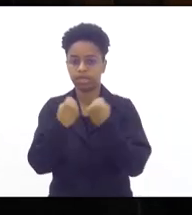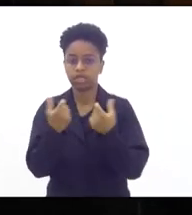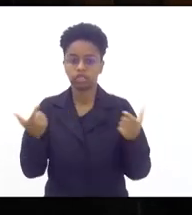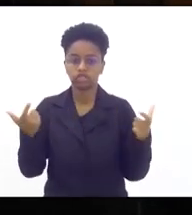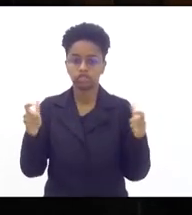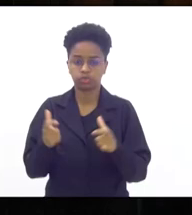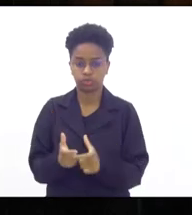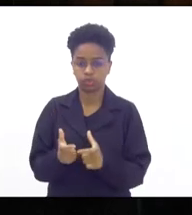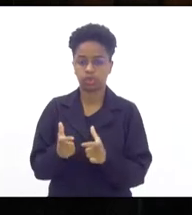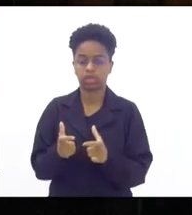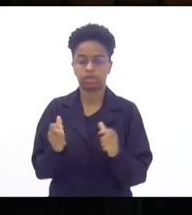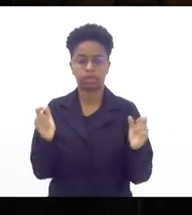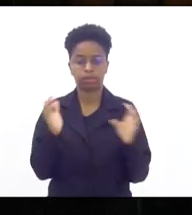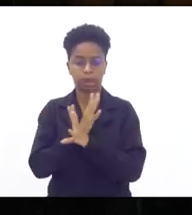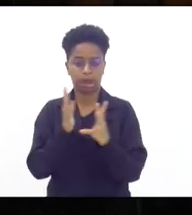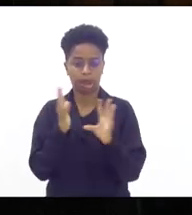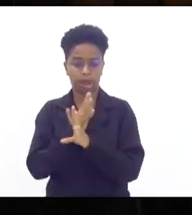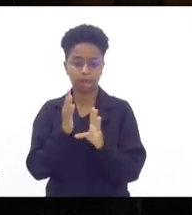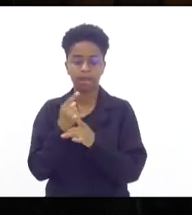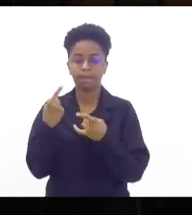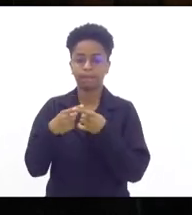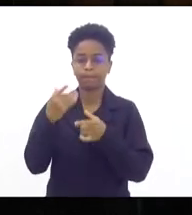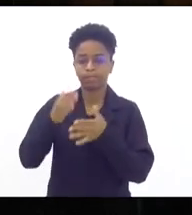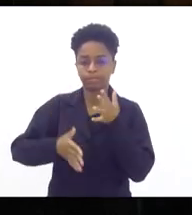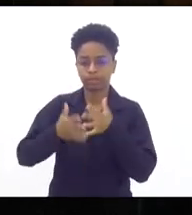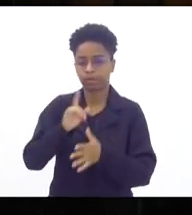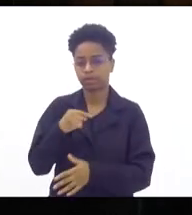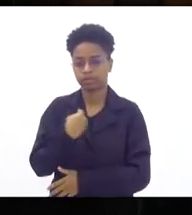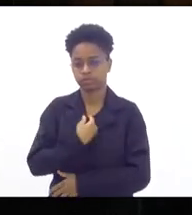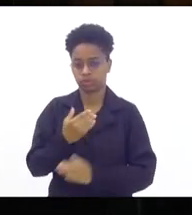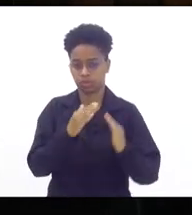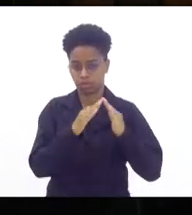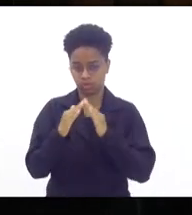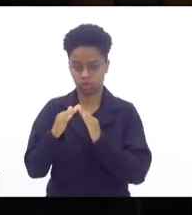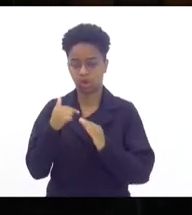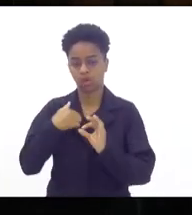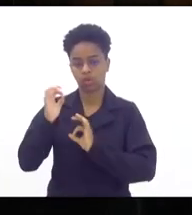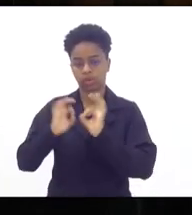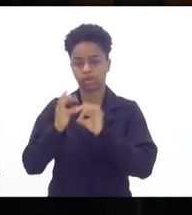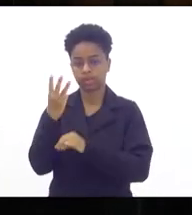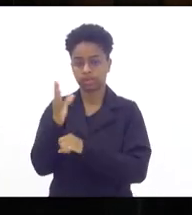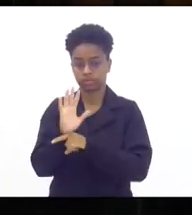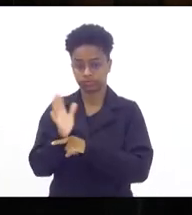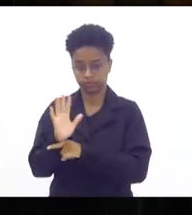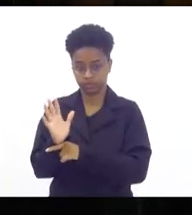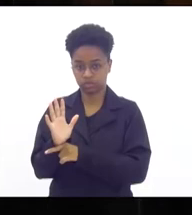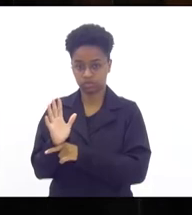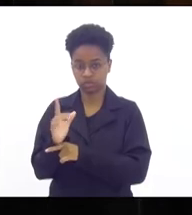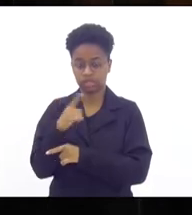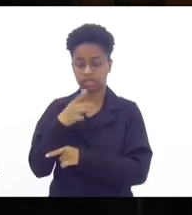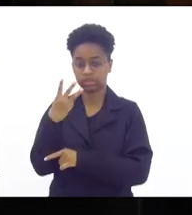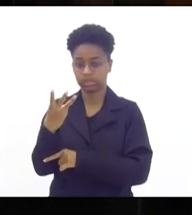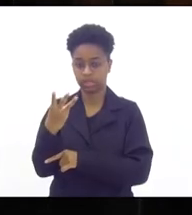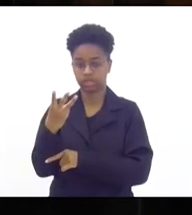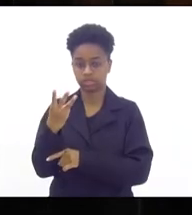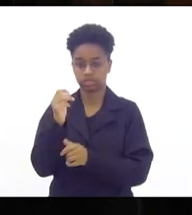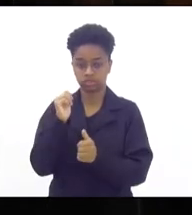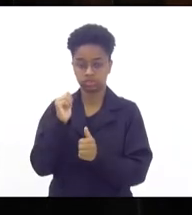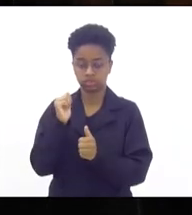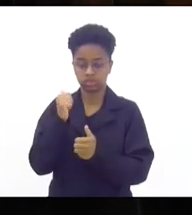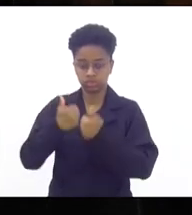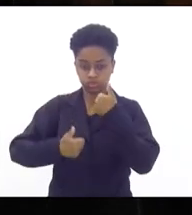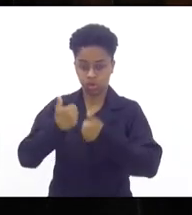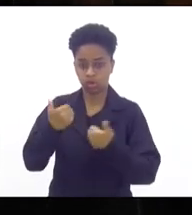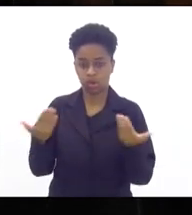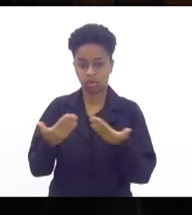que prejudica todos nós moradores eu separei uns três vídeos de três jogos desse ano se pudessem rodar por favor